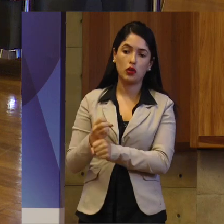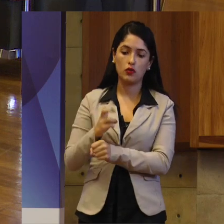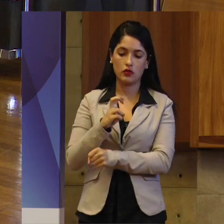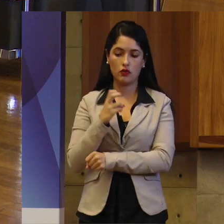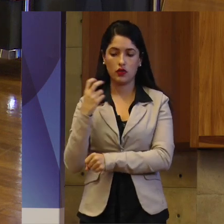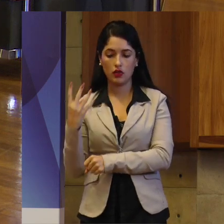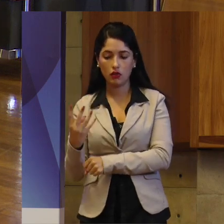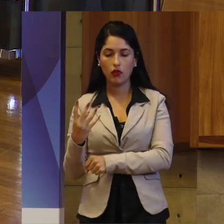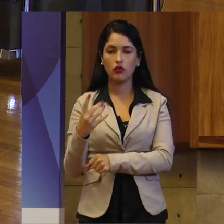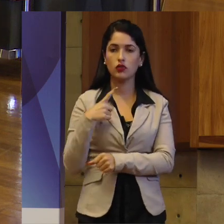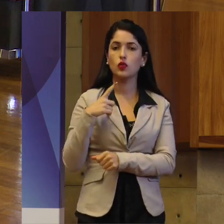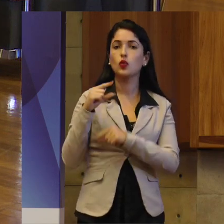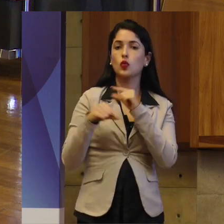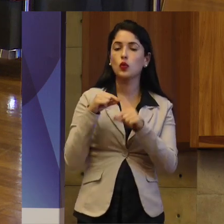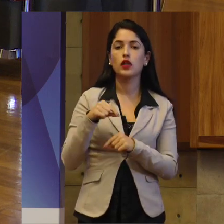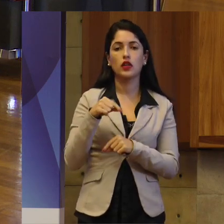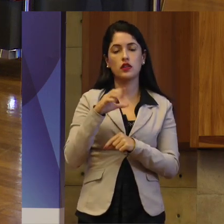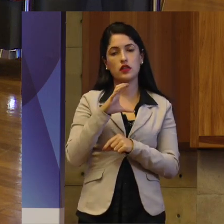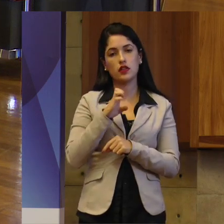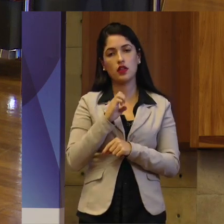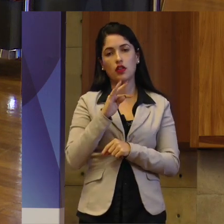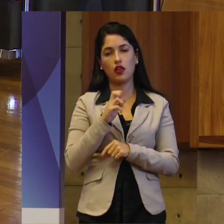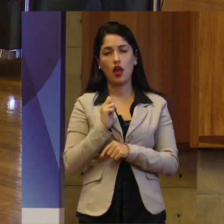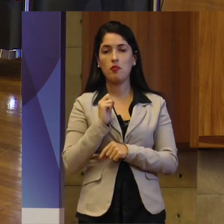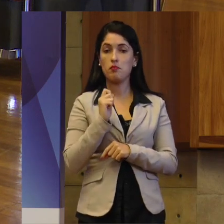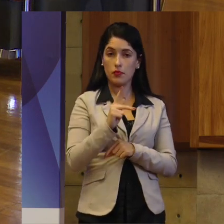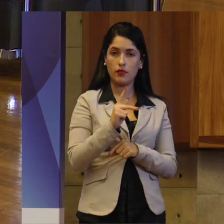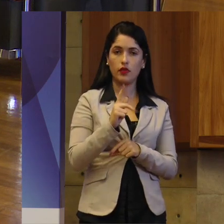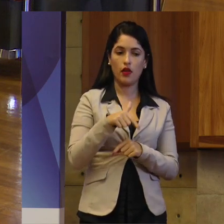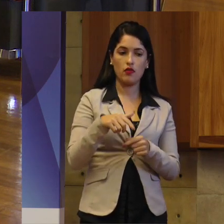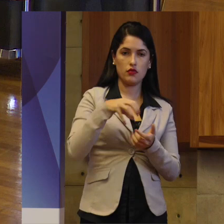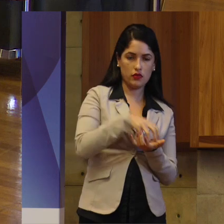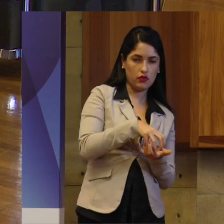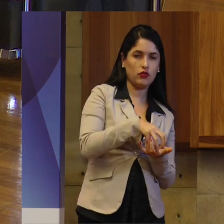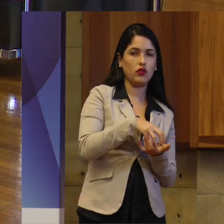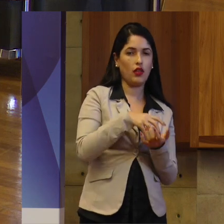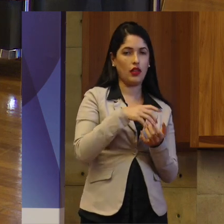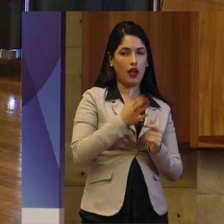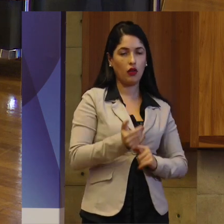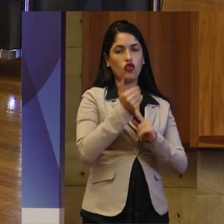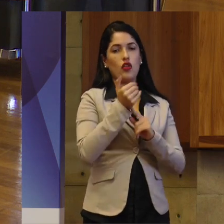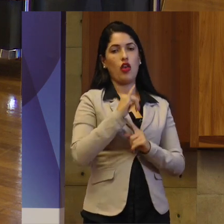que têm os chamados SecTechs, os setores de ciência, tecnologia e inovação. Então,